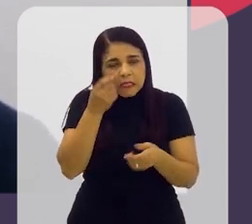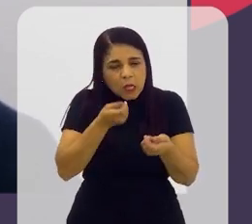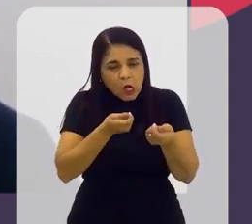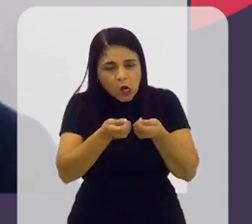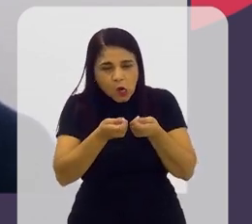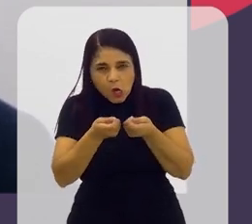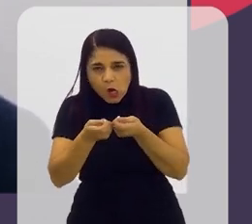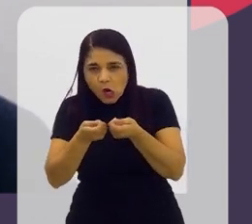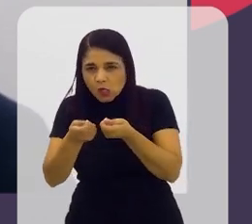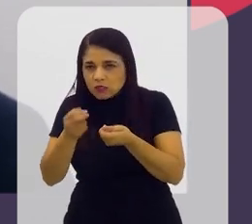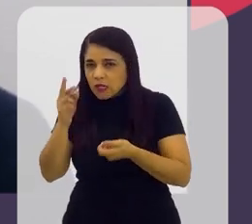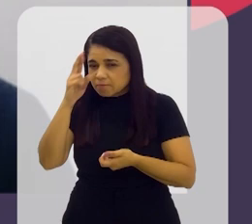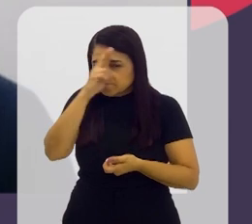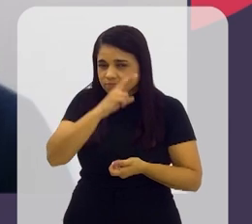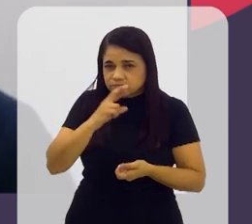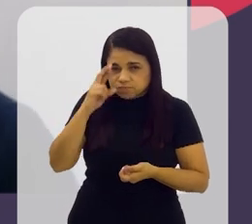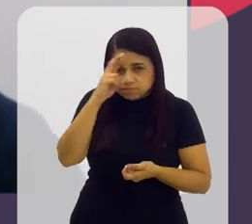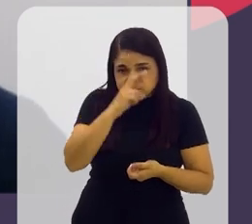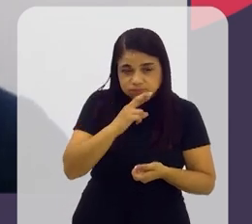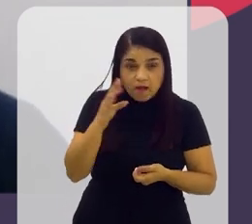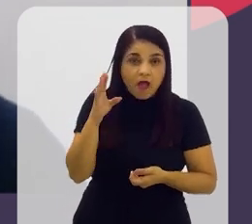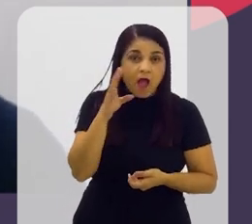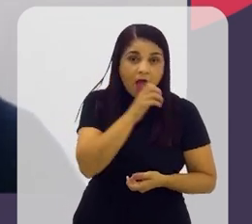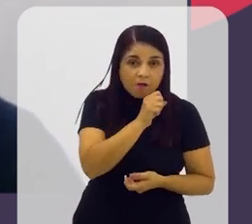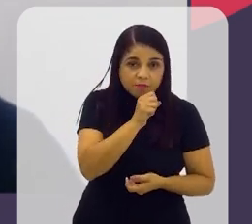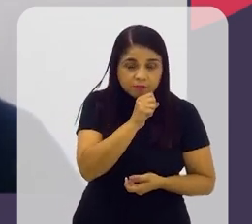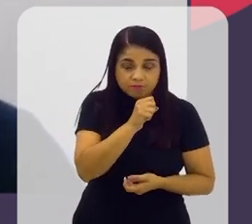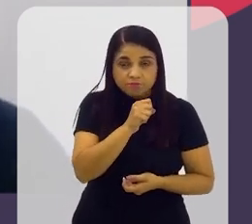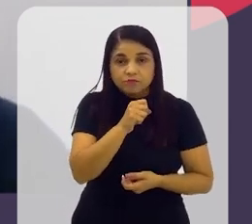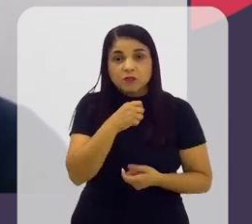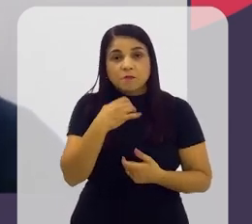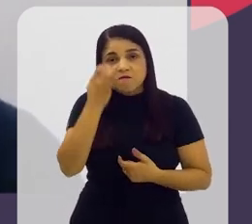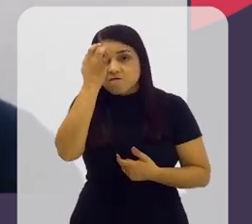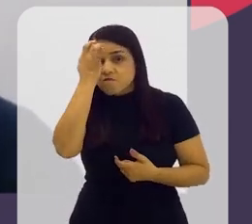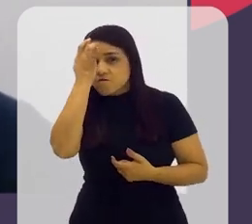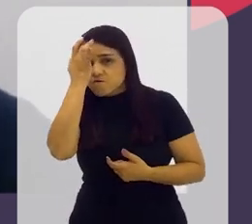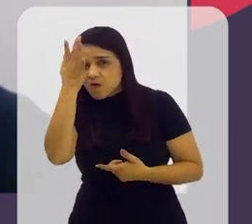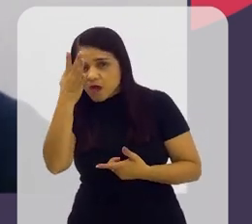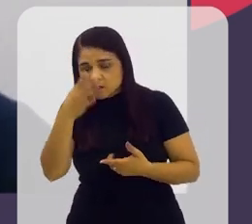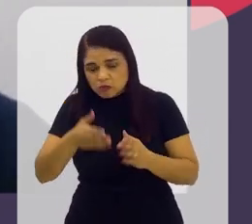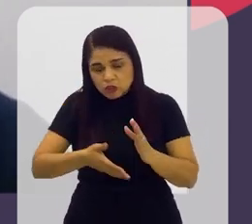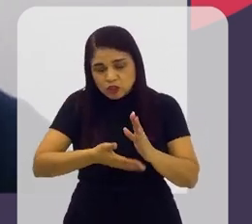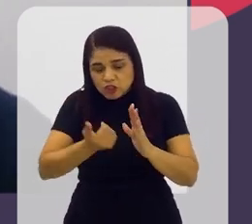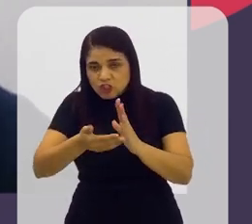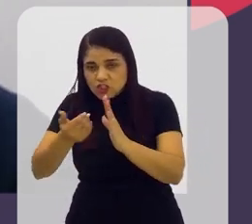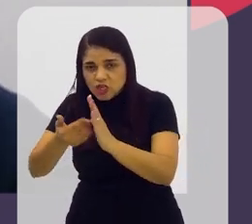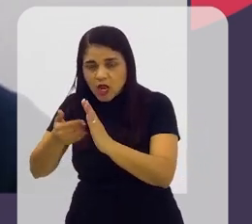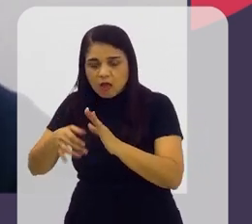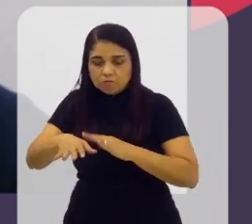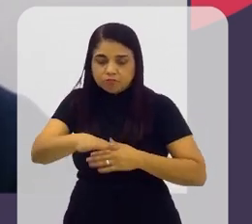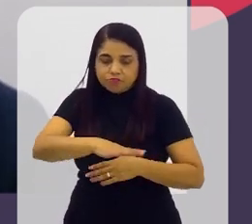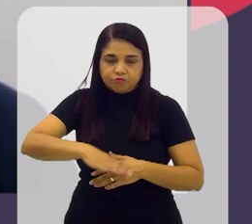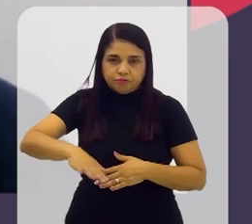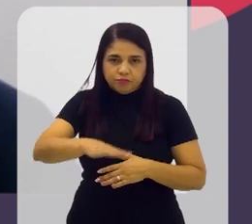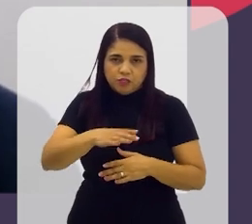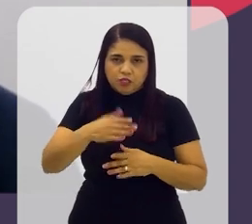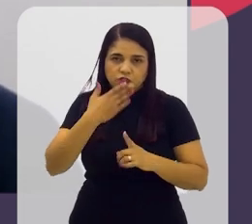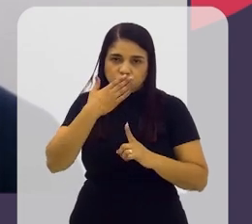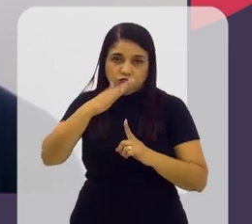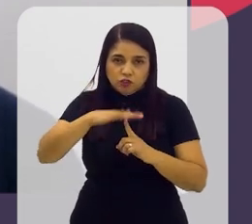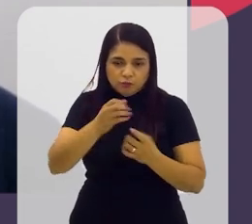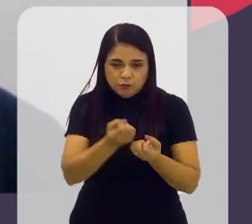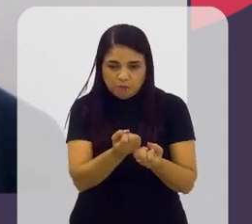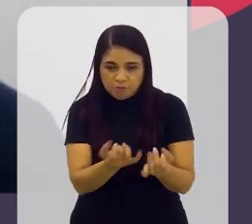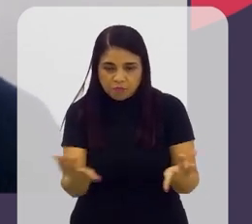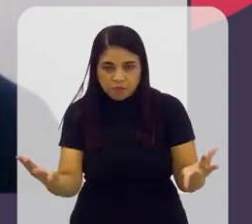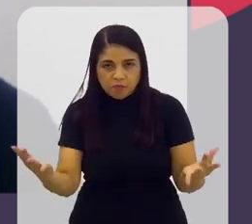controle, monitoramento o mais rápido possível, porque seria mais fácil, mais viável retirar do ambiente aquela espécie enquanto ainda está